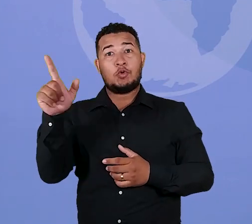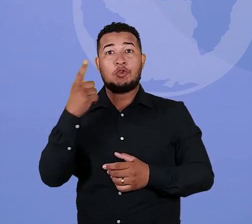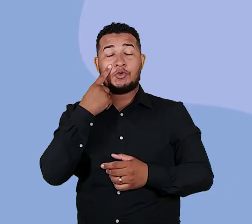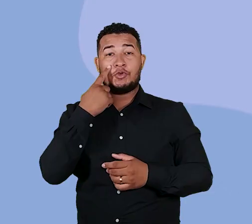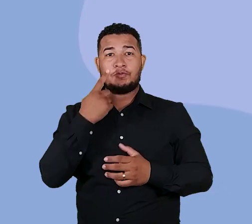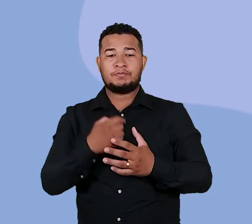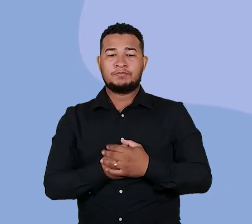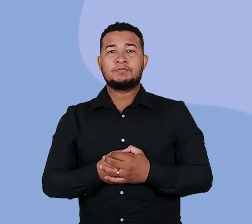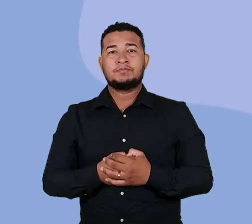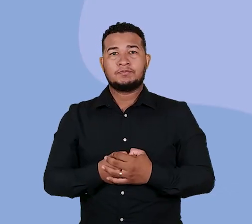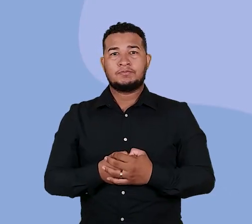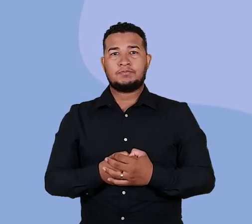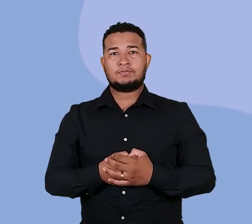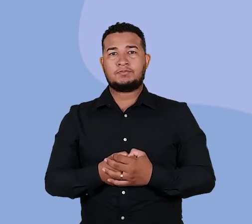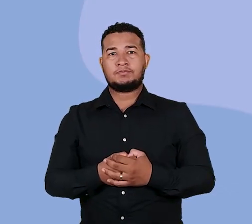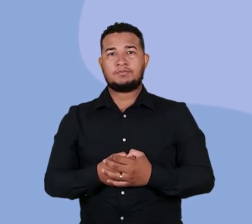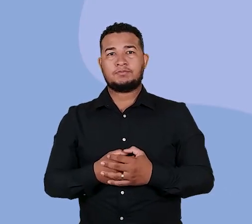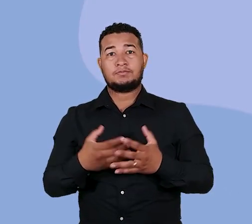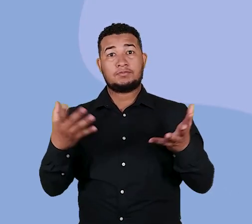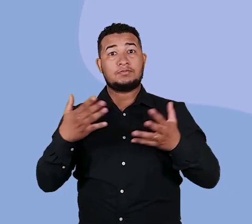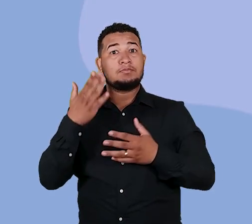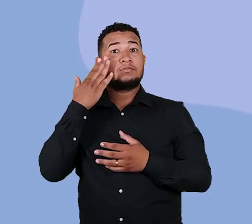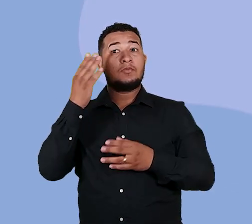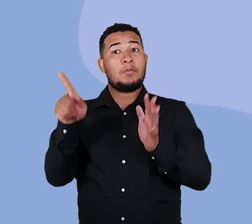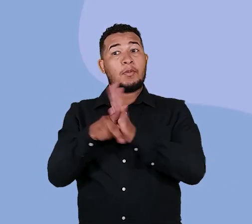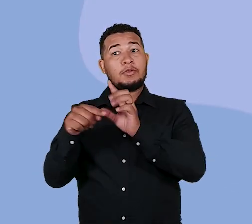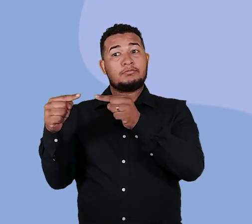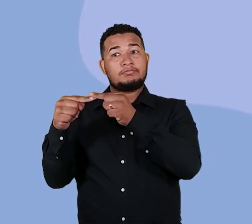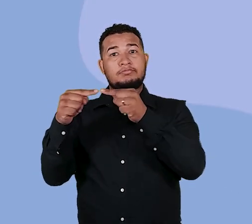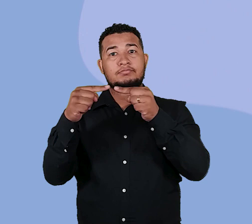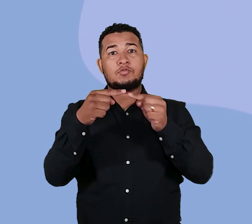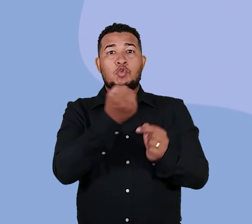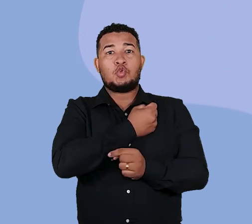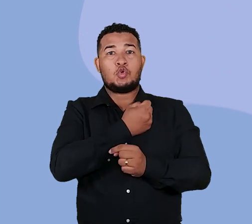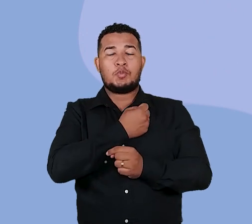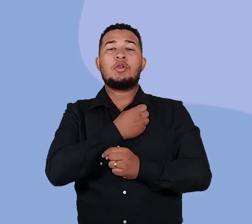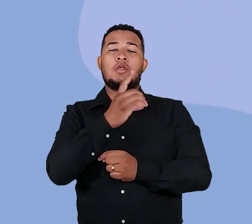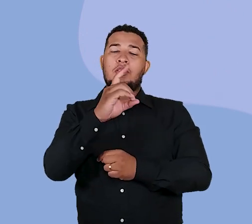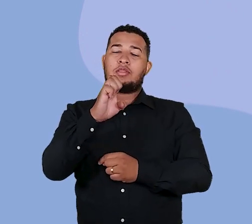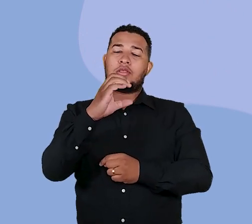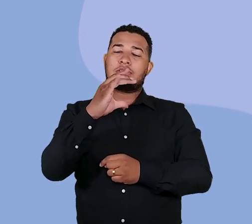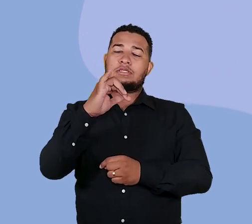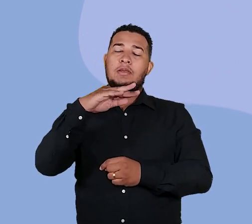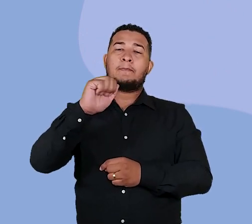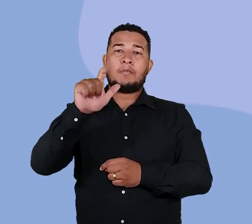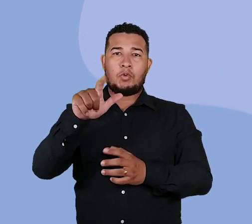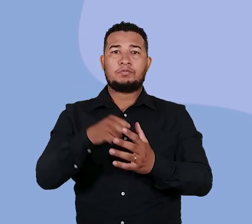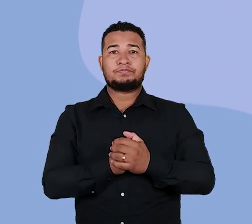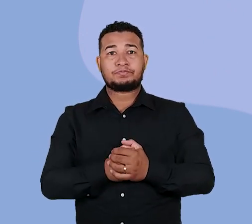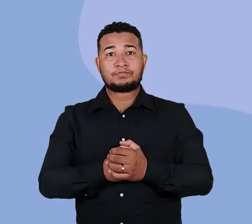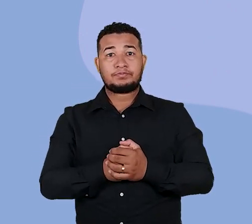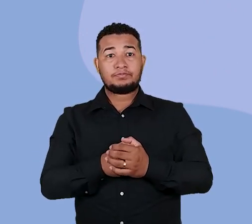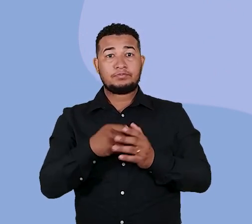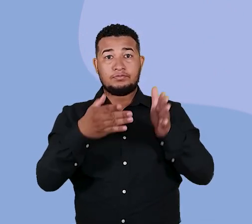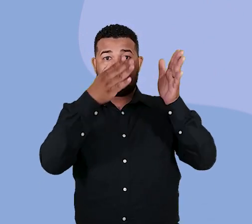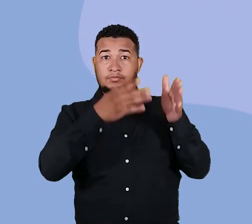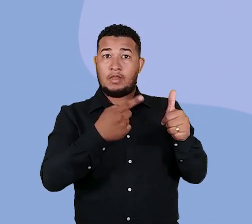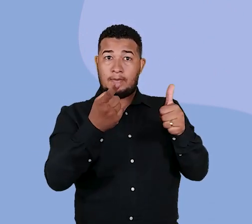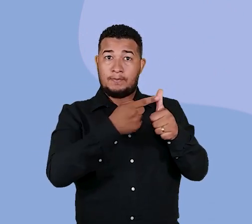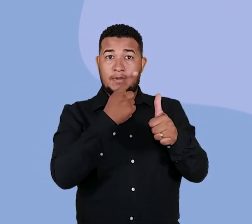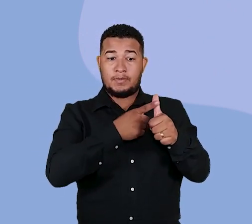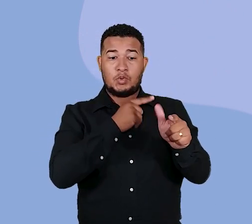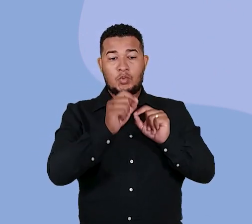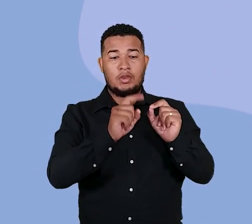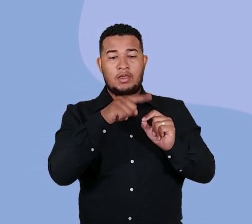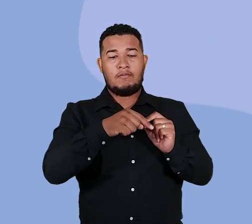aí. Eu quero falar agora das ordens dos números decimais. Nós temos aqui a primeira casa, que são